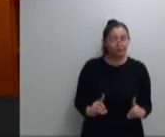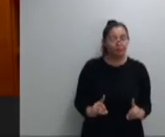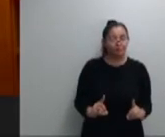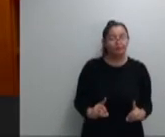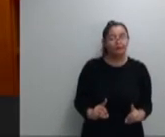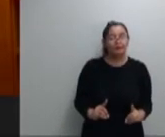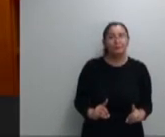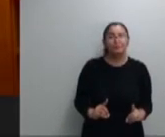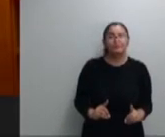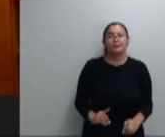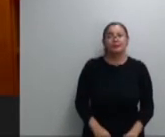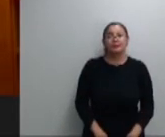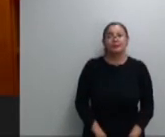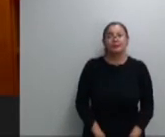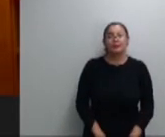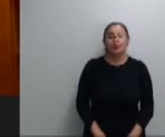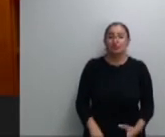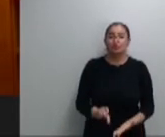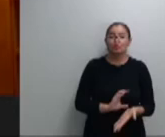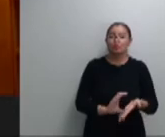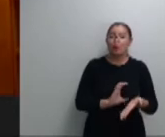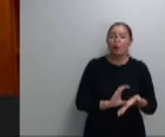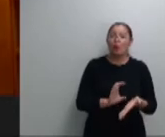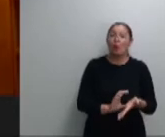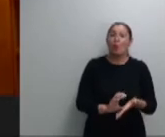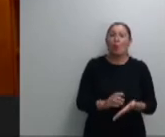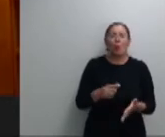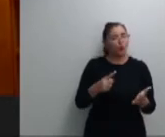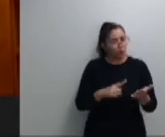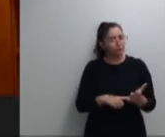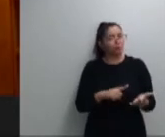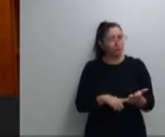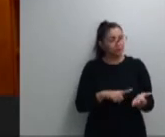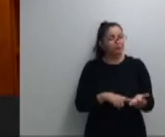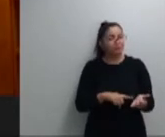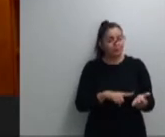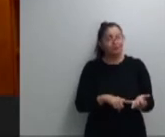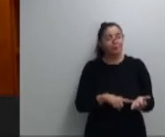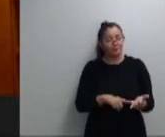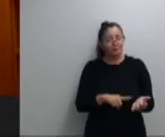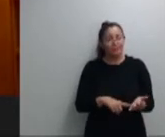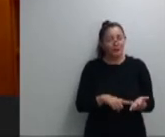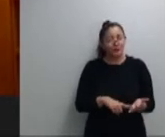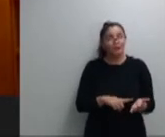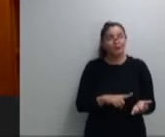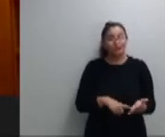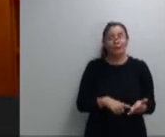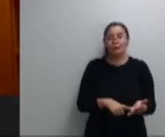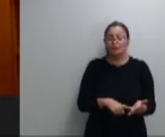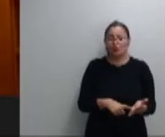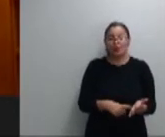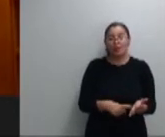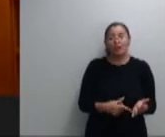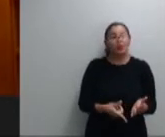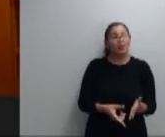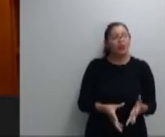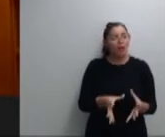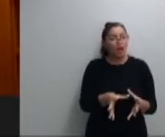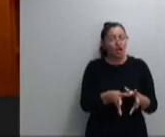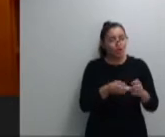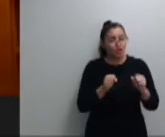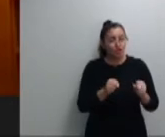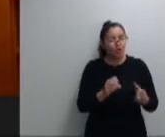desse crédito, eu concordo que deva ser estornado o crédito. Isso acontece, por exemplo, com os